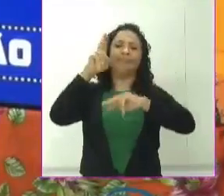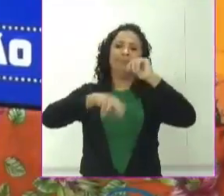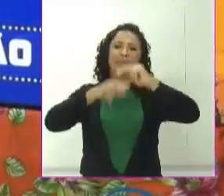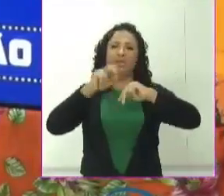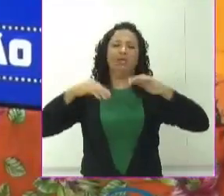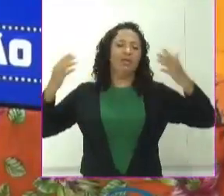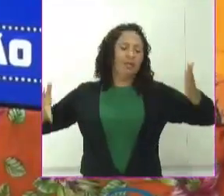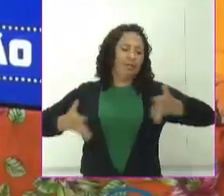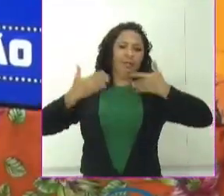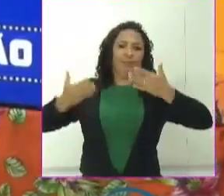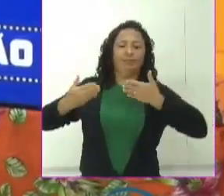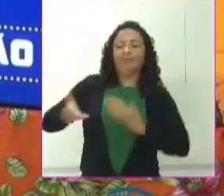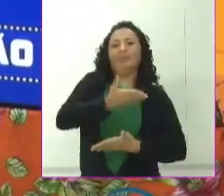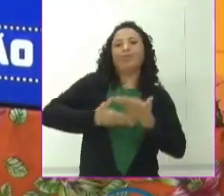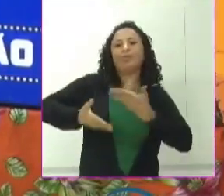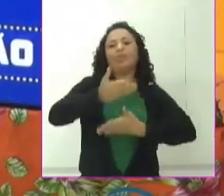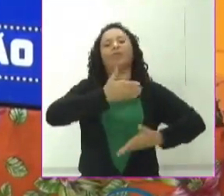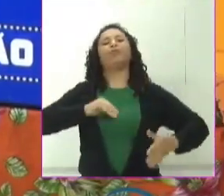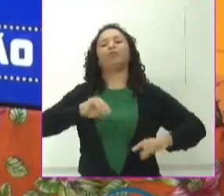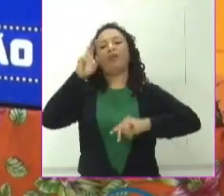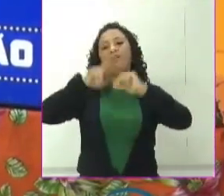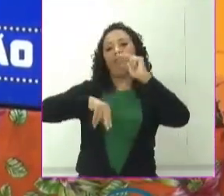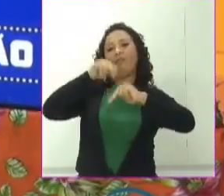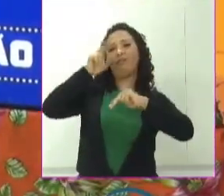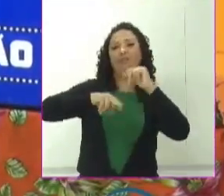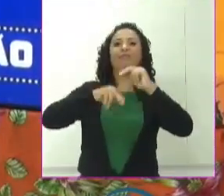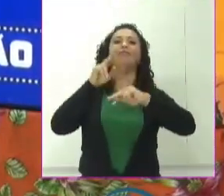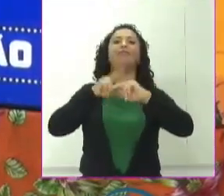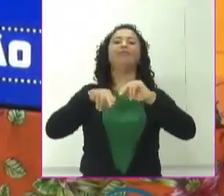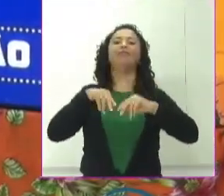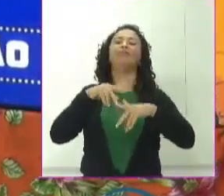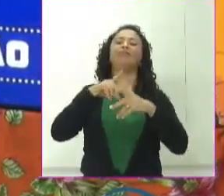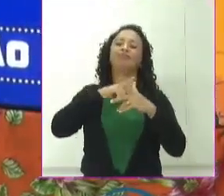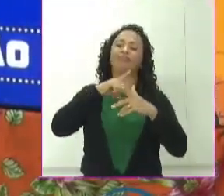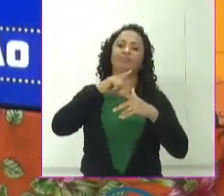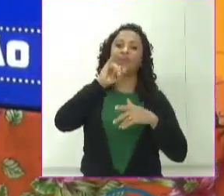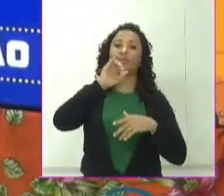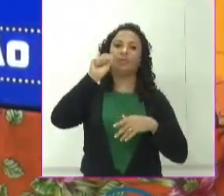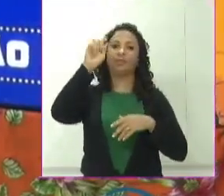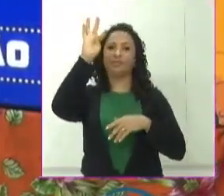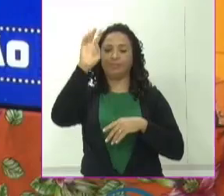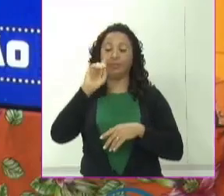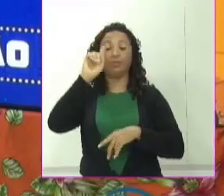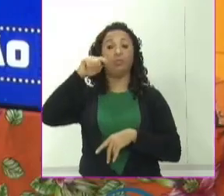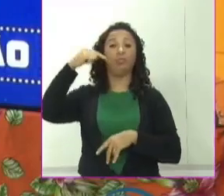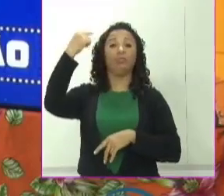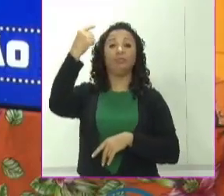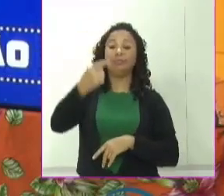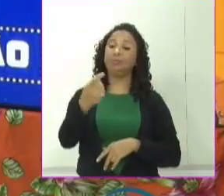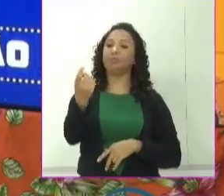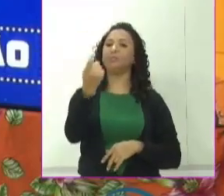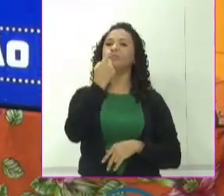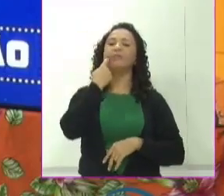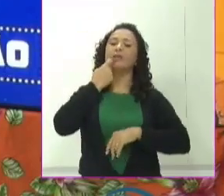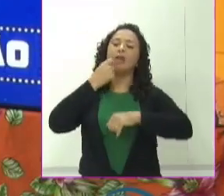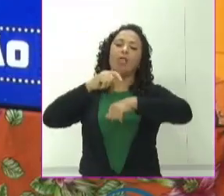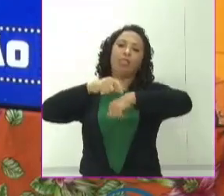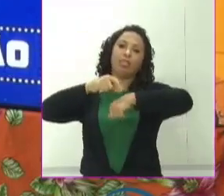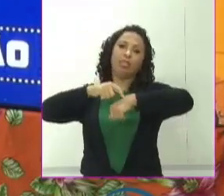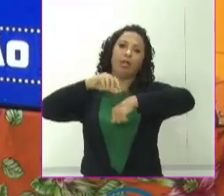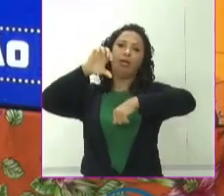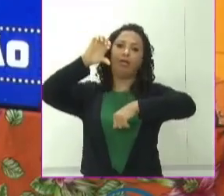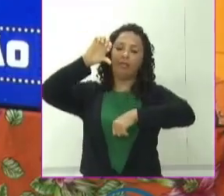animação total, o Arraial do Yacht Clube de Teresina. E olha, sexta-feira que vem, a partir de 9 da noite, para